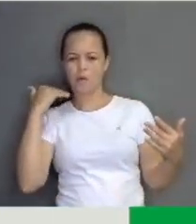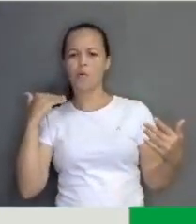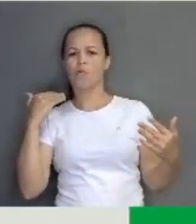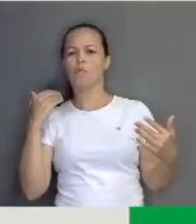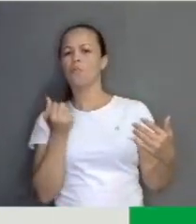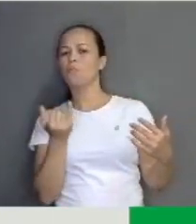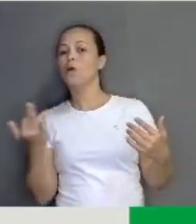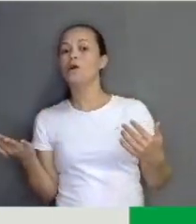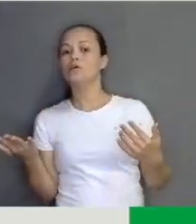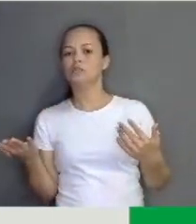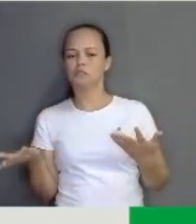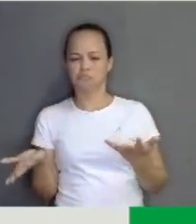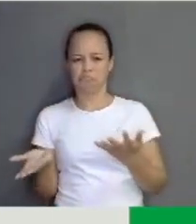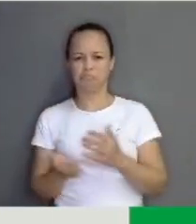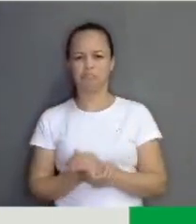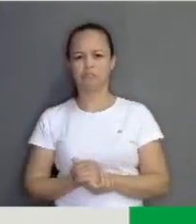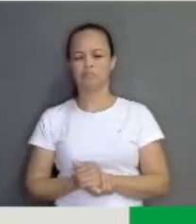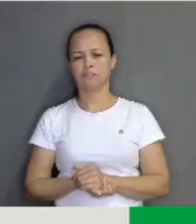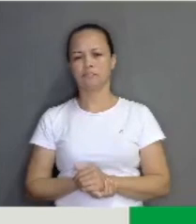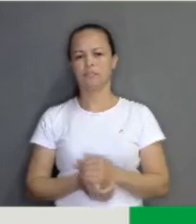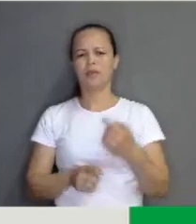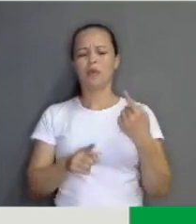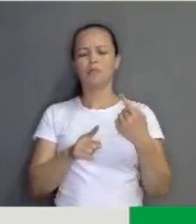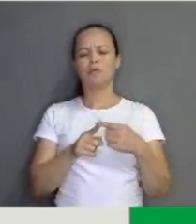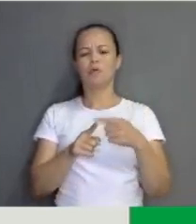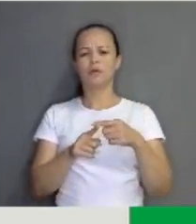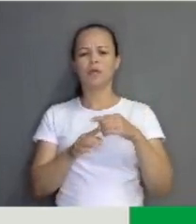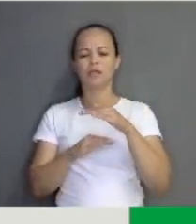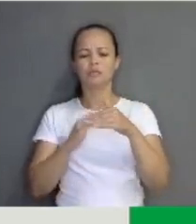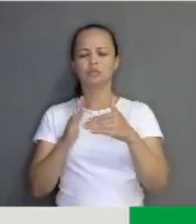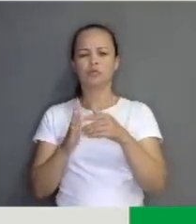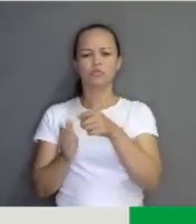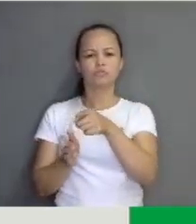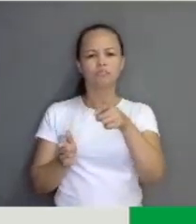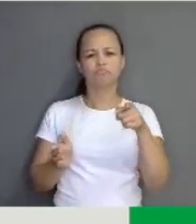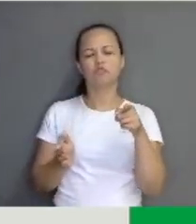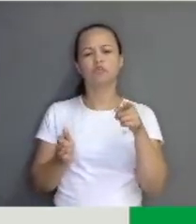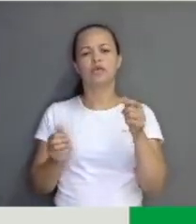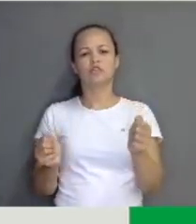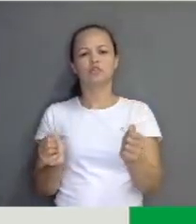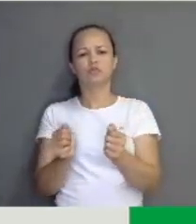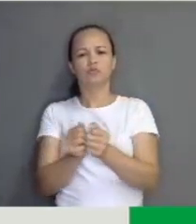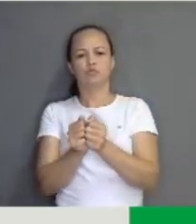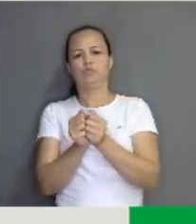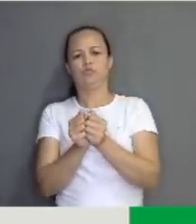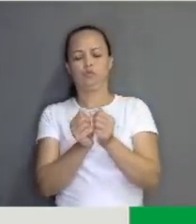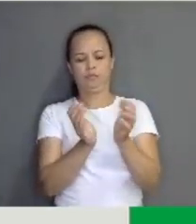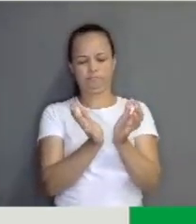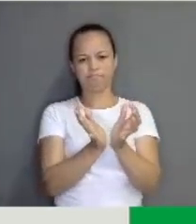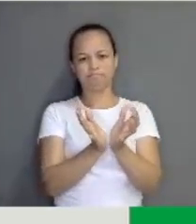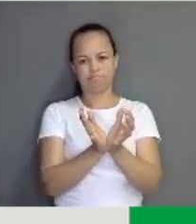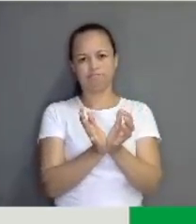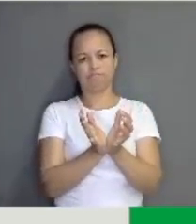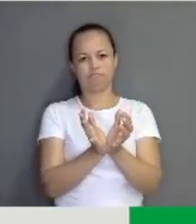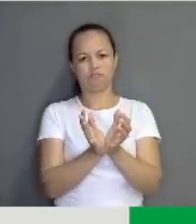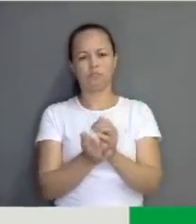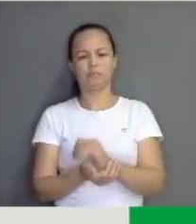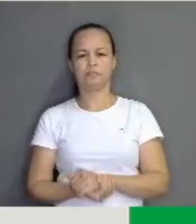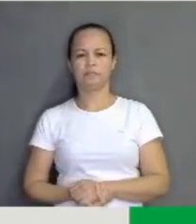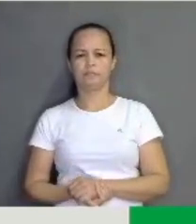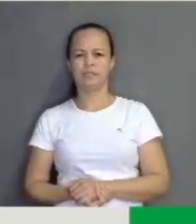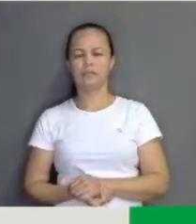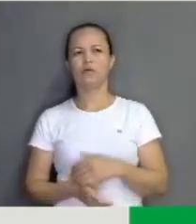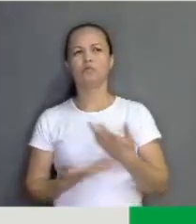Porque todos vocês estão reunidos na mesma turma. Então, assim, quando a gente começa